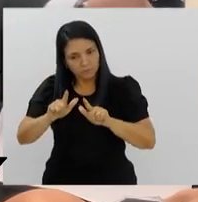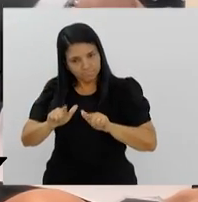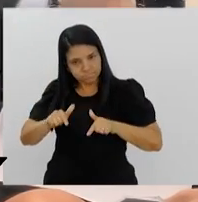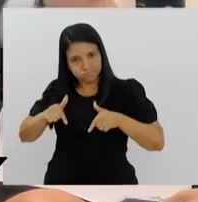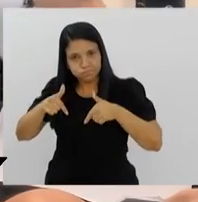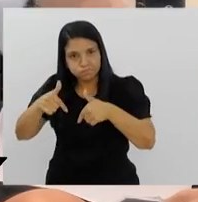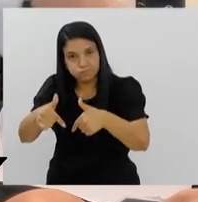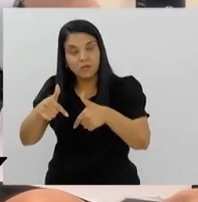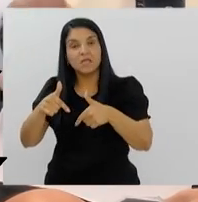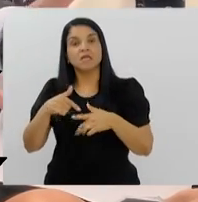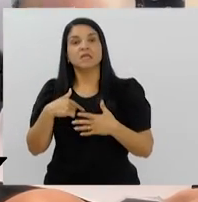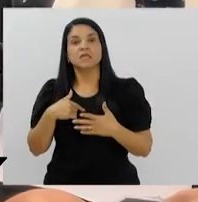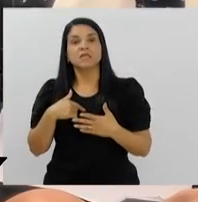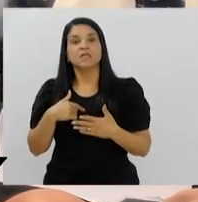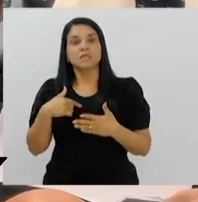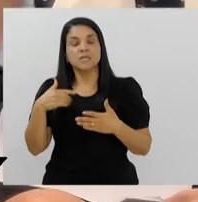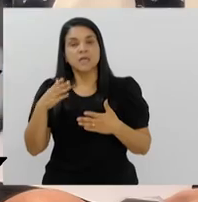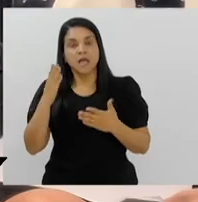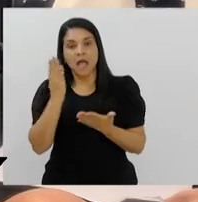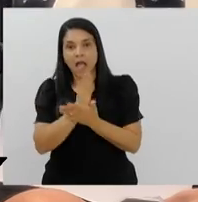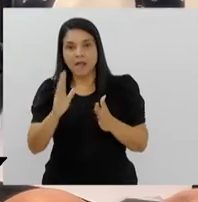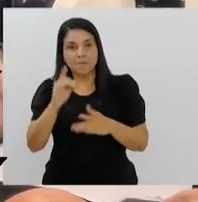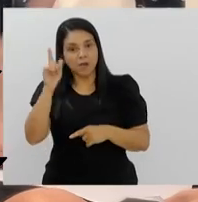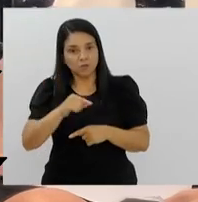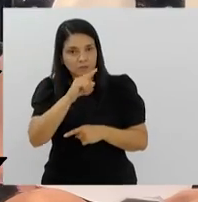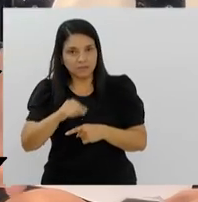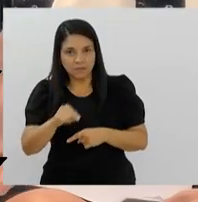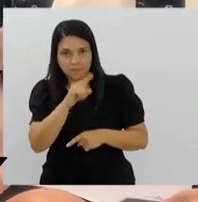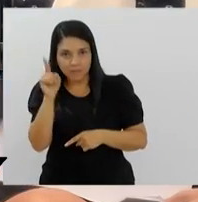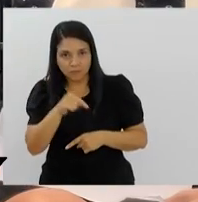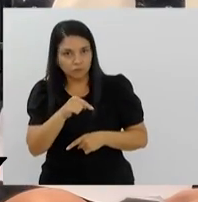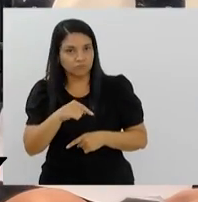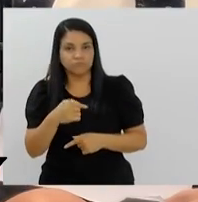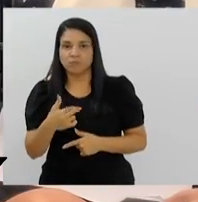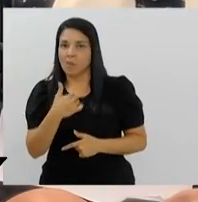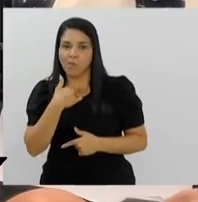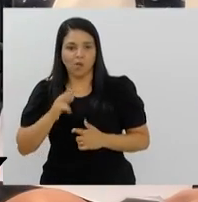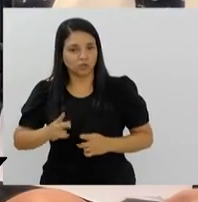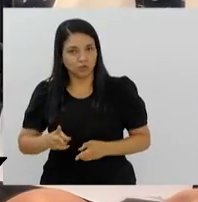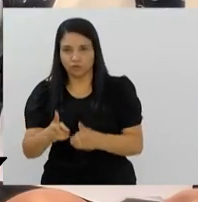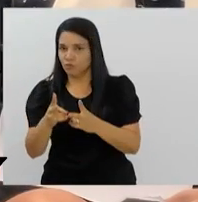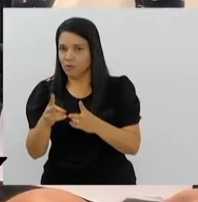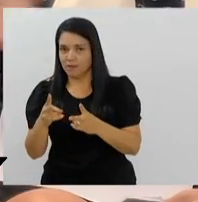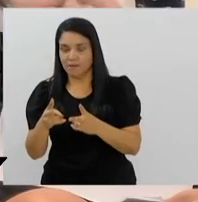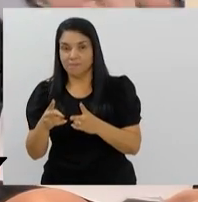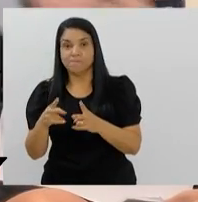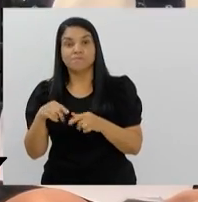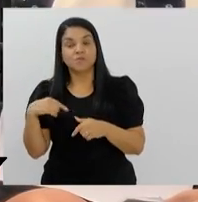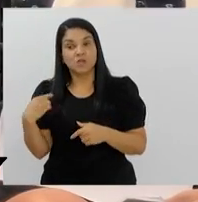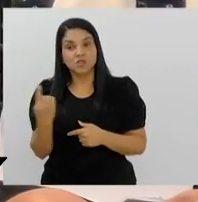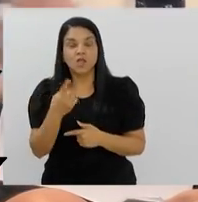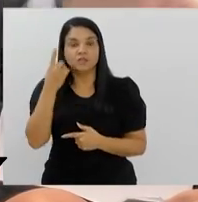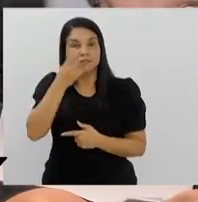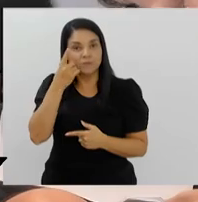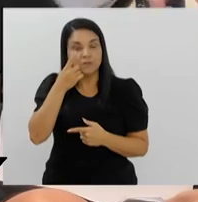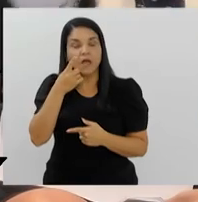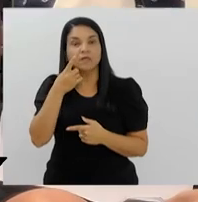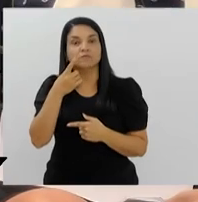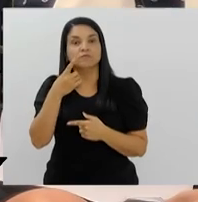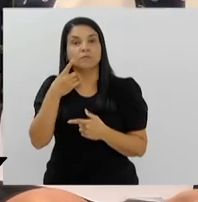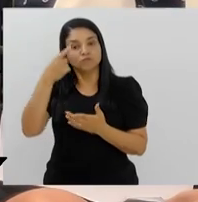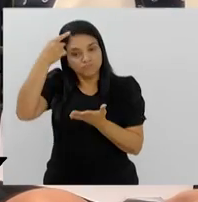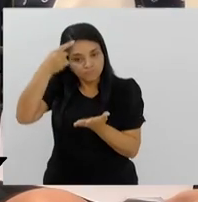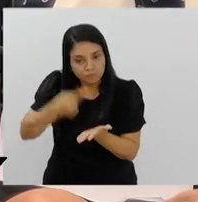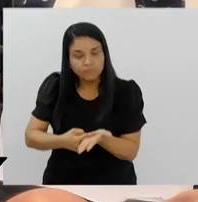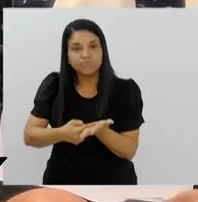podemos fazer constar em ata que o cancelamento não pode mais continuar então já que a gente tem essa força a gente quer alguém que firme esse compromisso